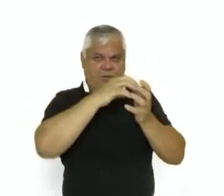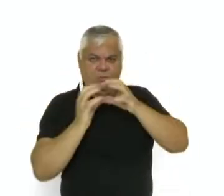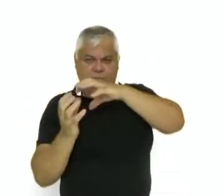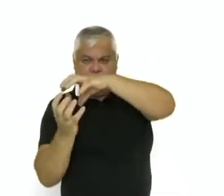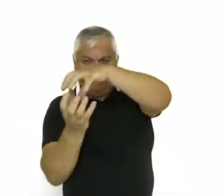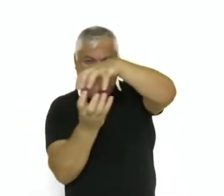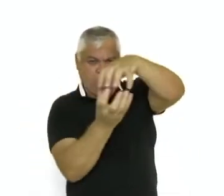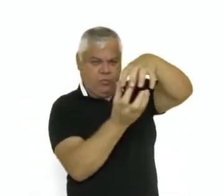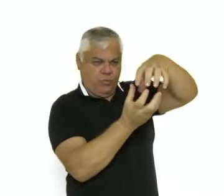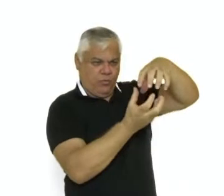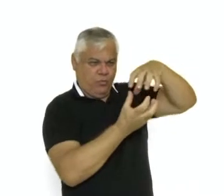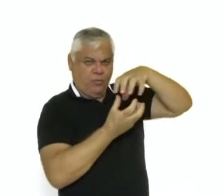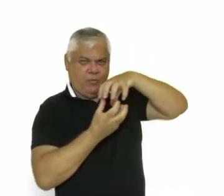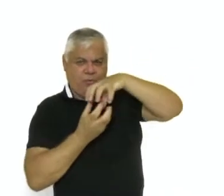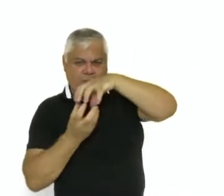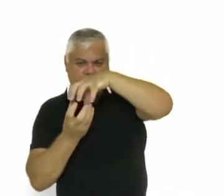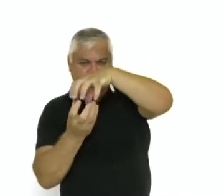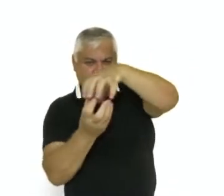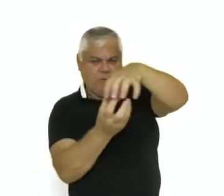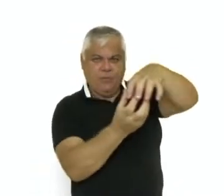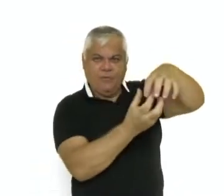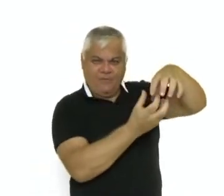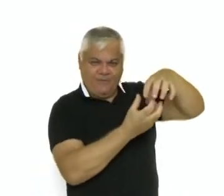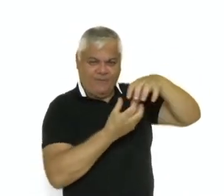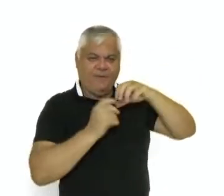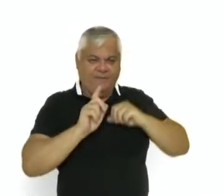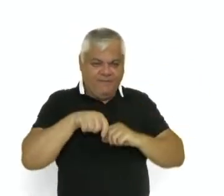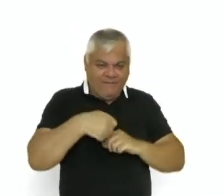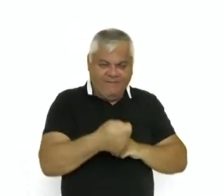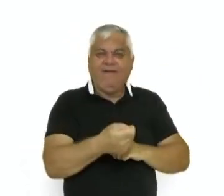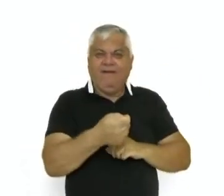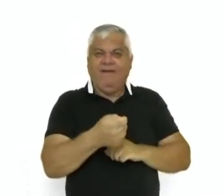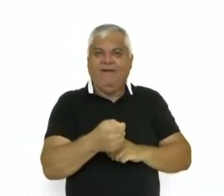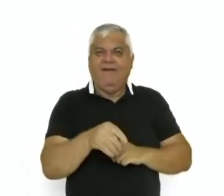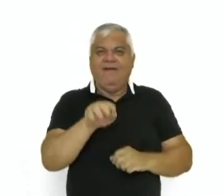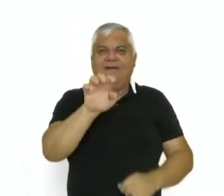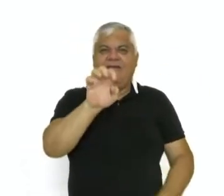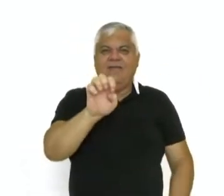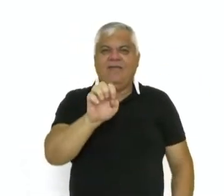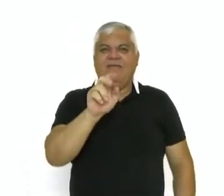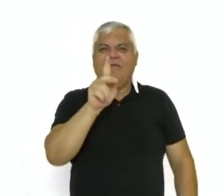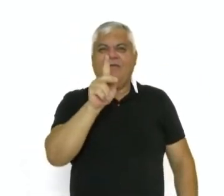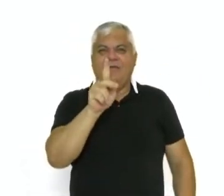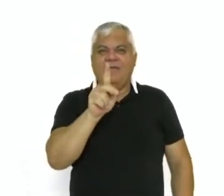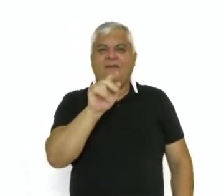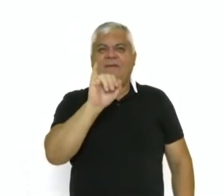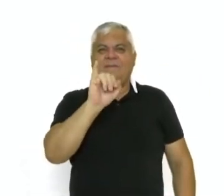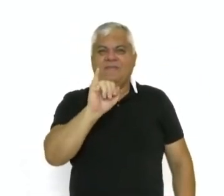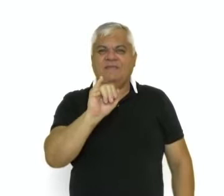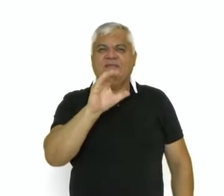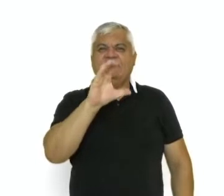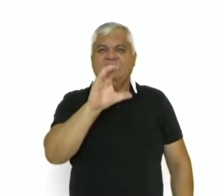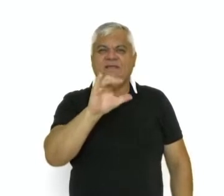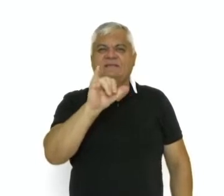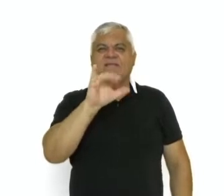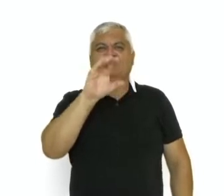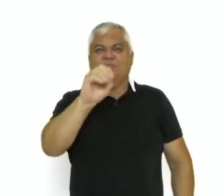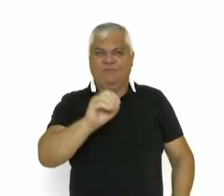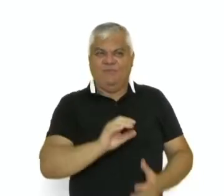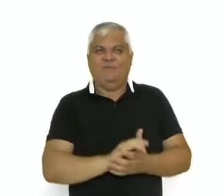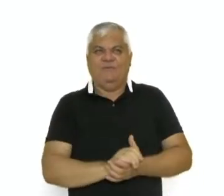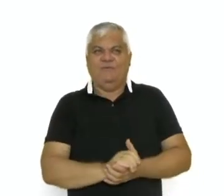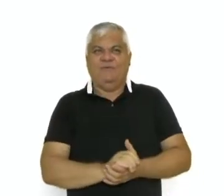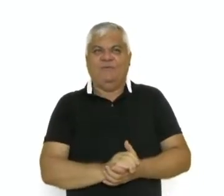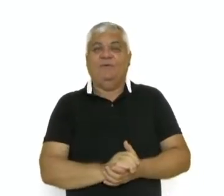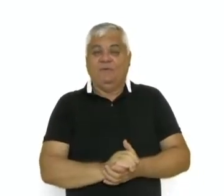círculos, que eram chamados epíciclos, cujos centros se movem em um círculo maior, que ele é chamado de